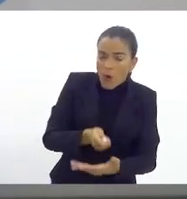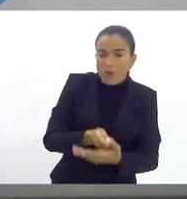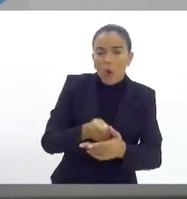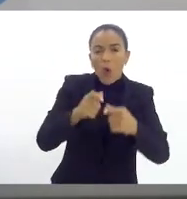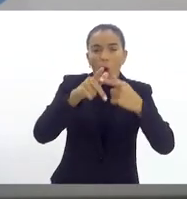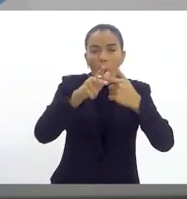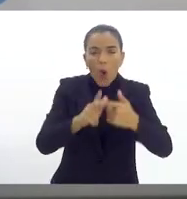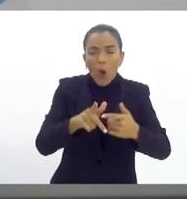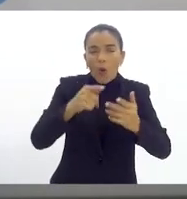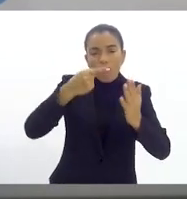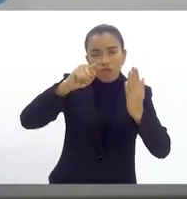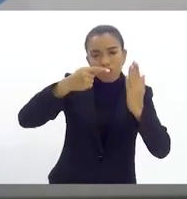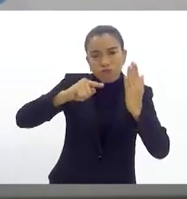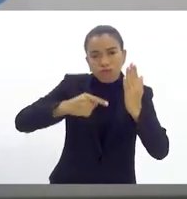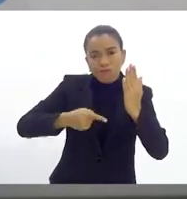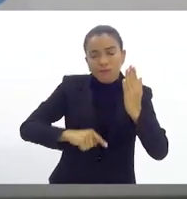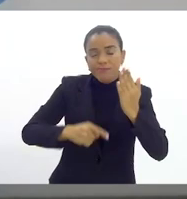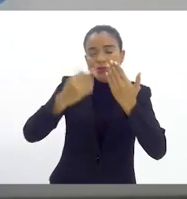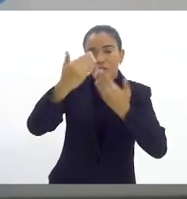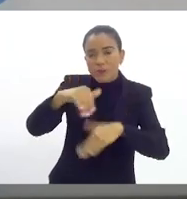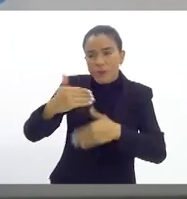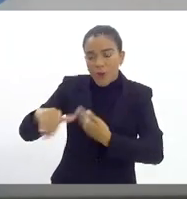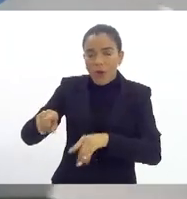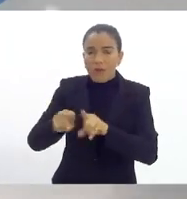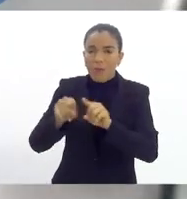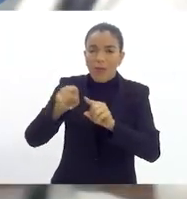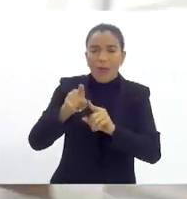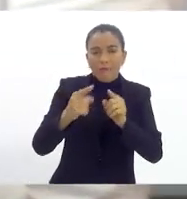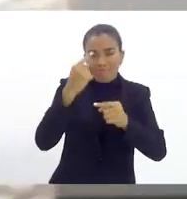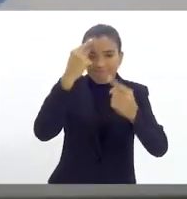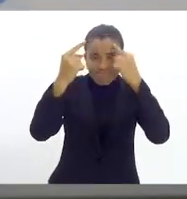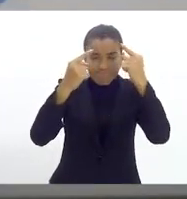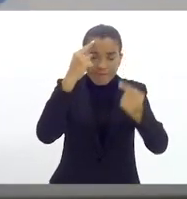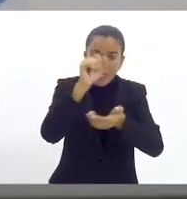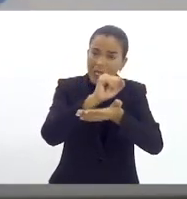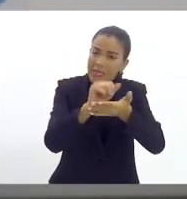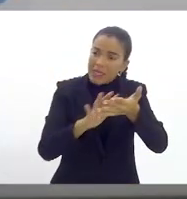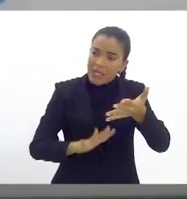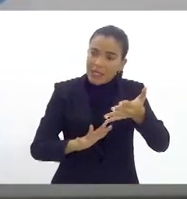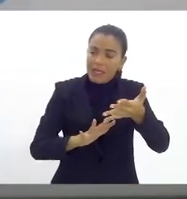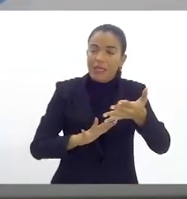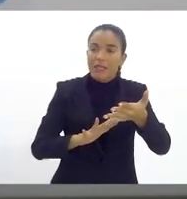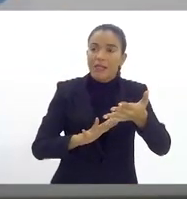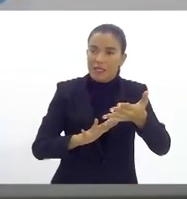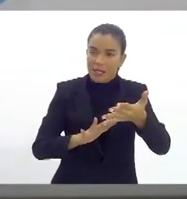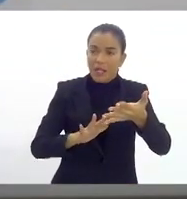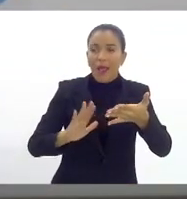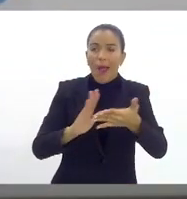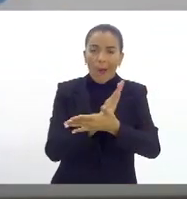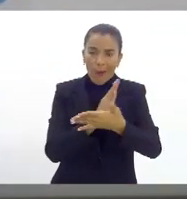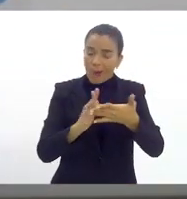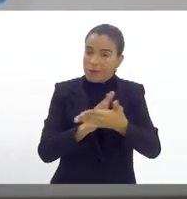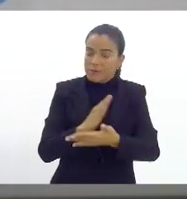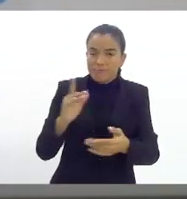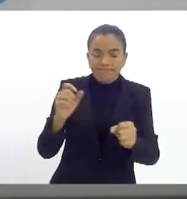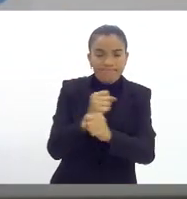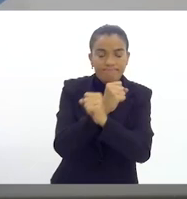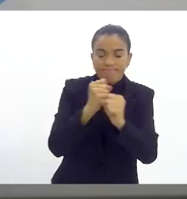correção de provas elaboração de tarefas algo que é impensável